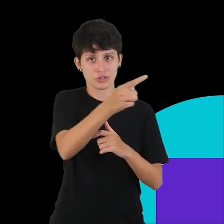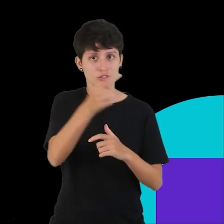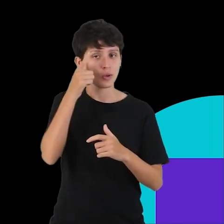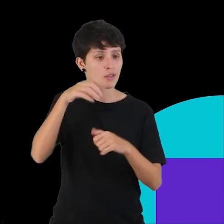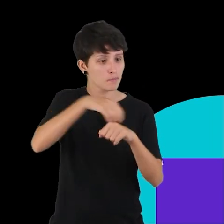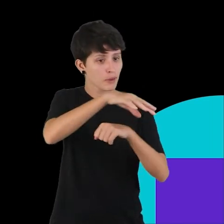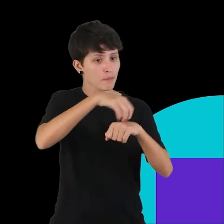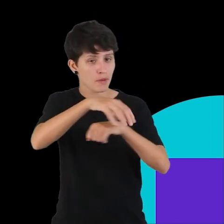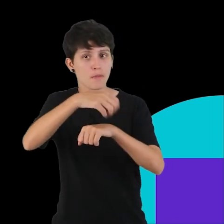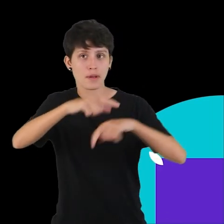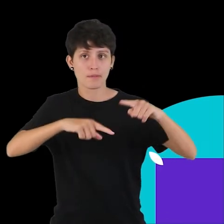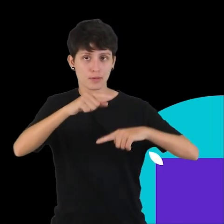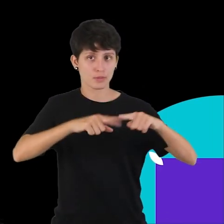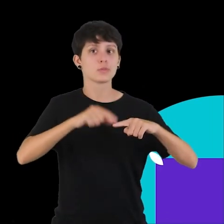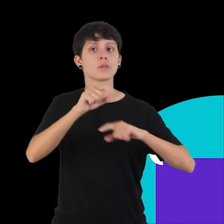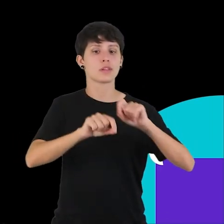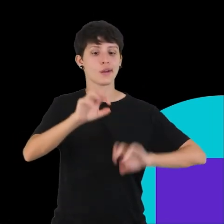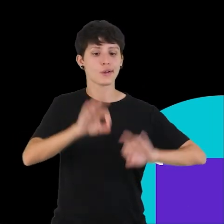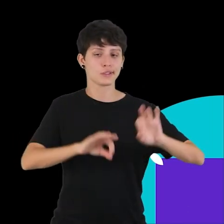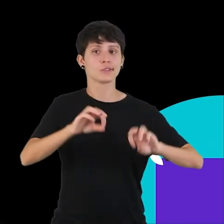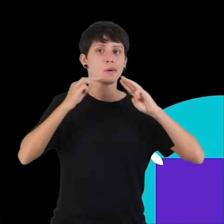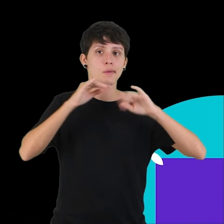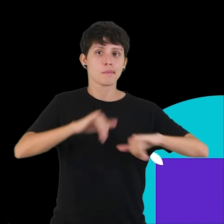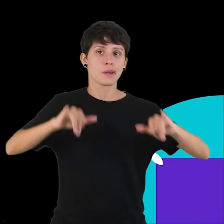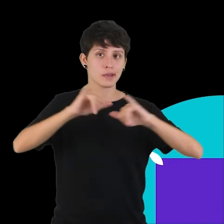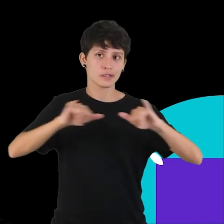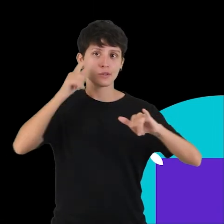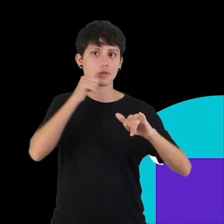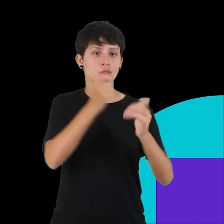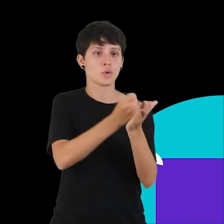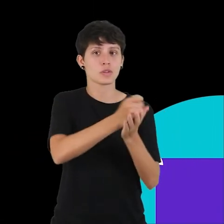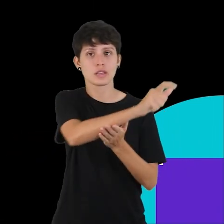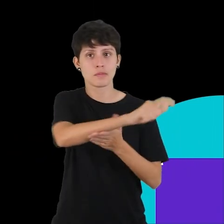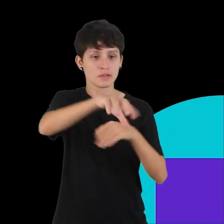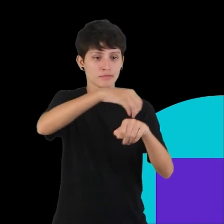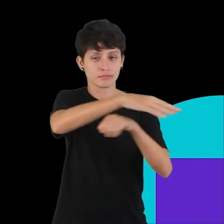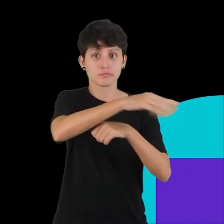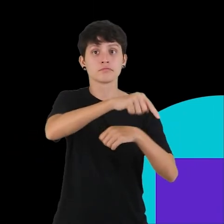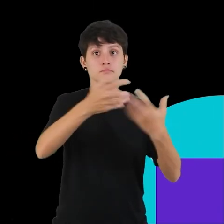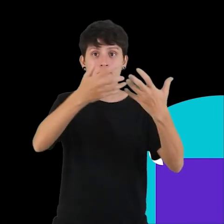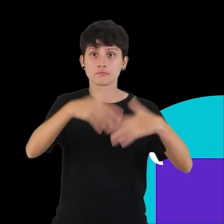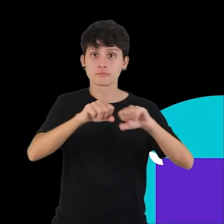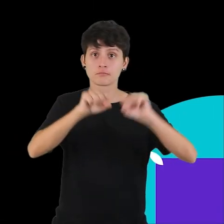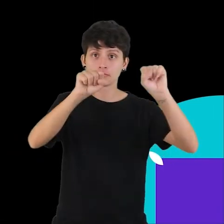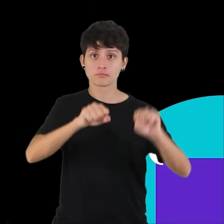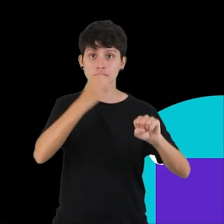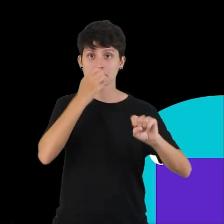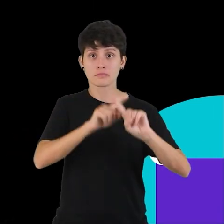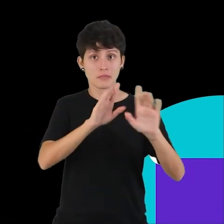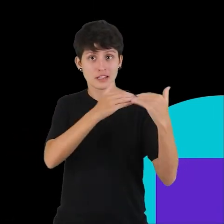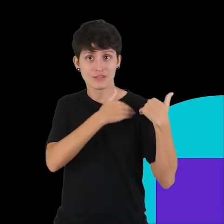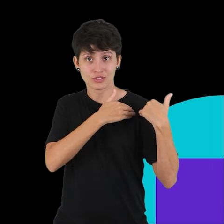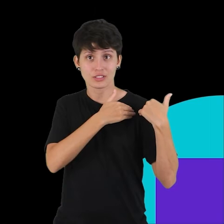esses são os elementos mais essenciais de um sistema, é como se fosse a anatomia de um sistema. E eu vou falar de cada um deles aqui para vocês e falar